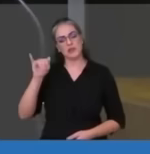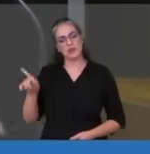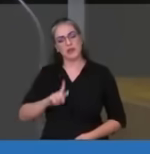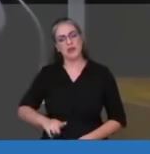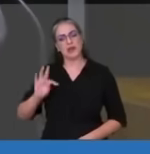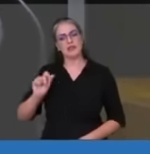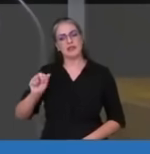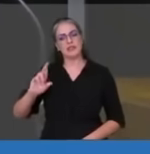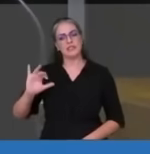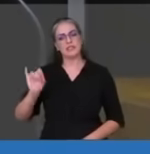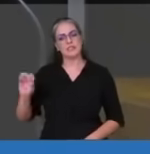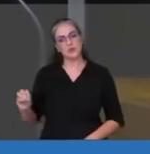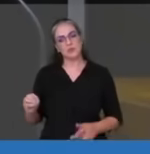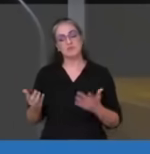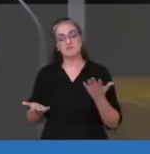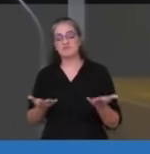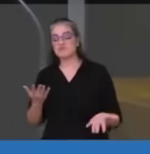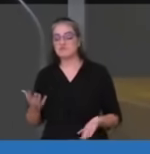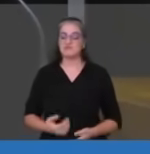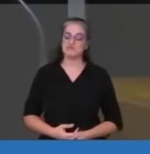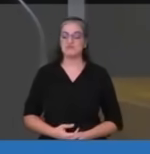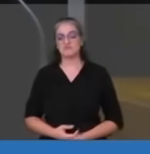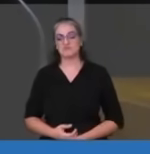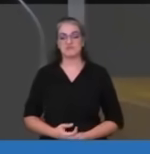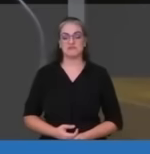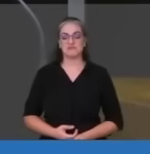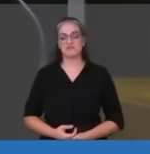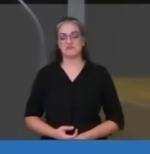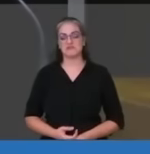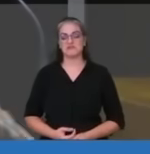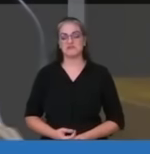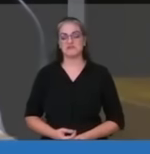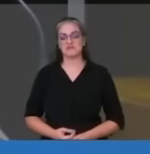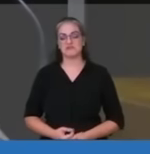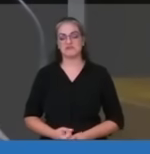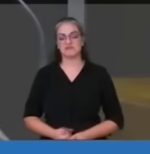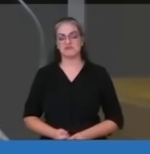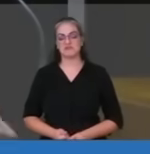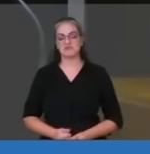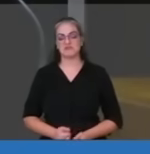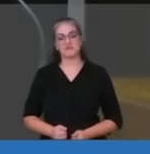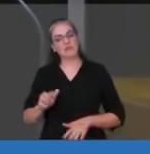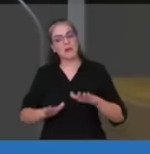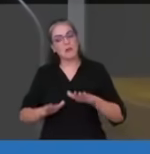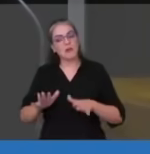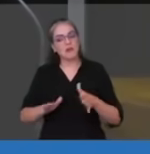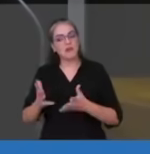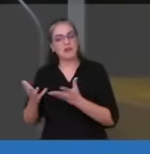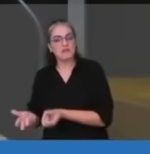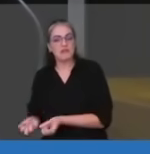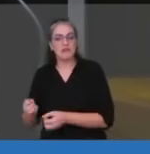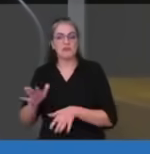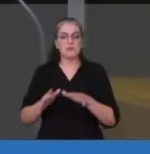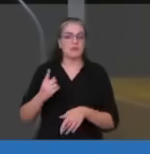e vai ali né naquela navegação que bota um pé em quantas Canoas tiver é o estágio